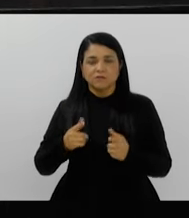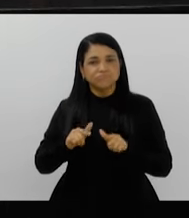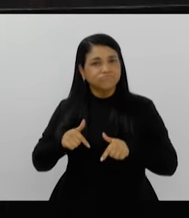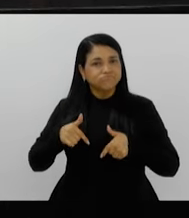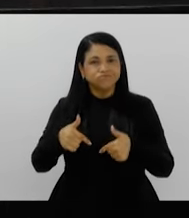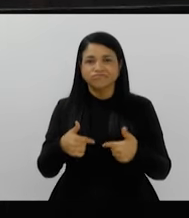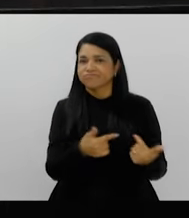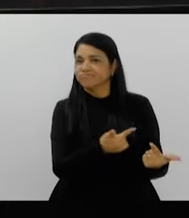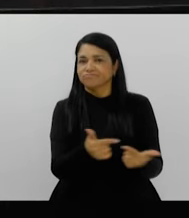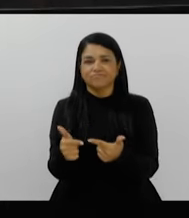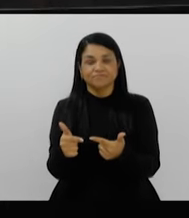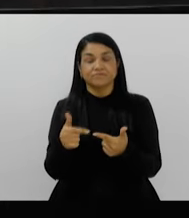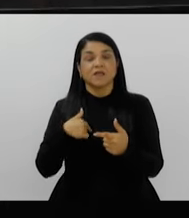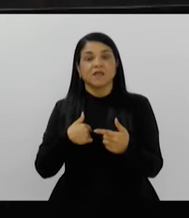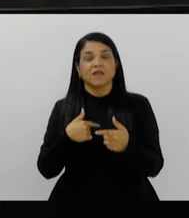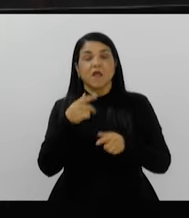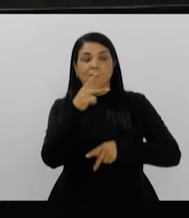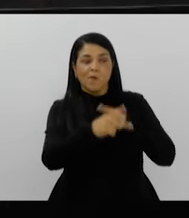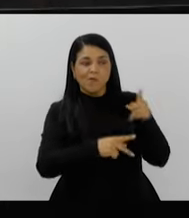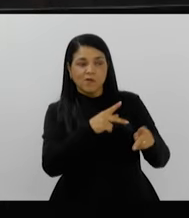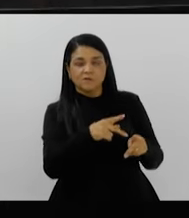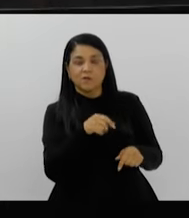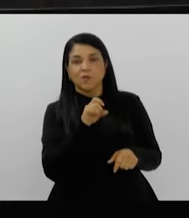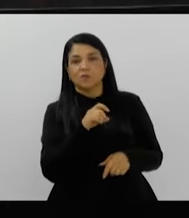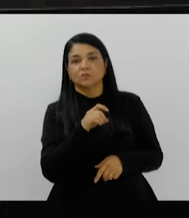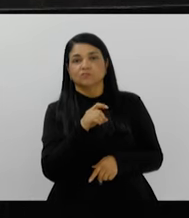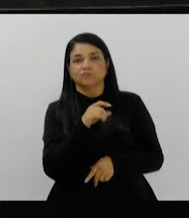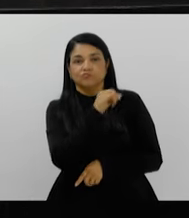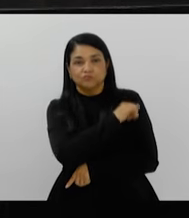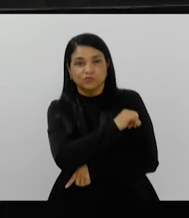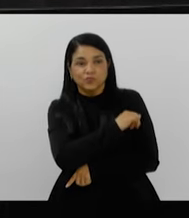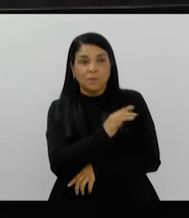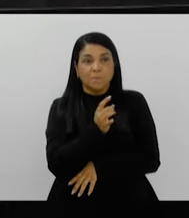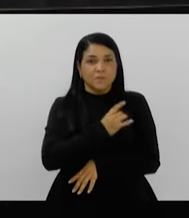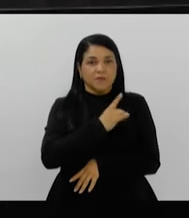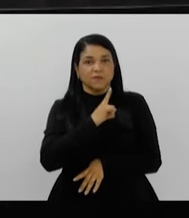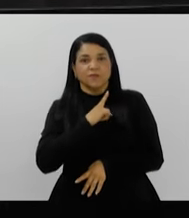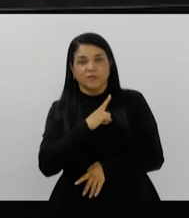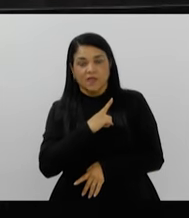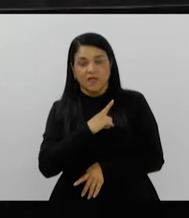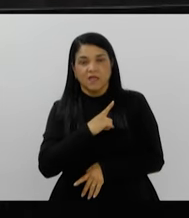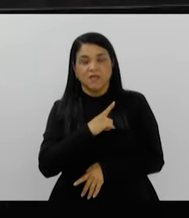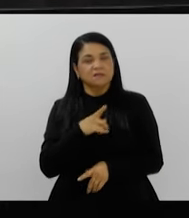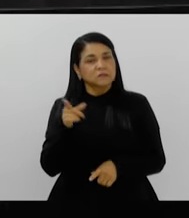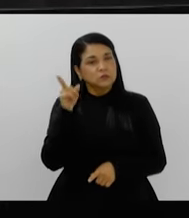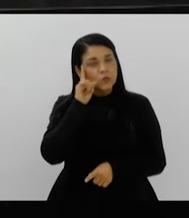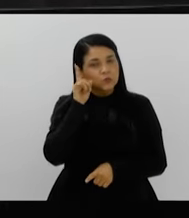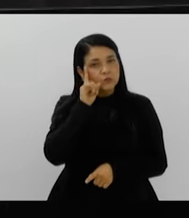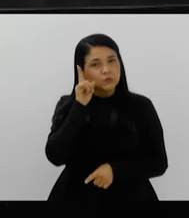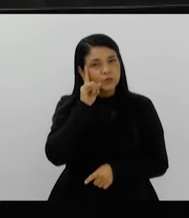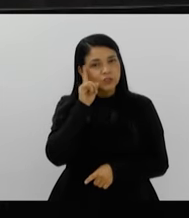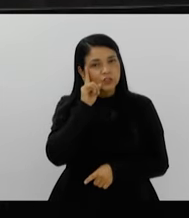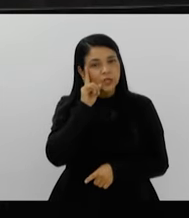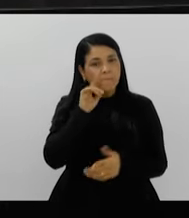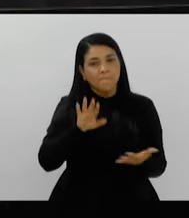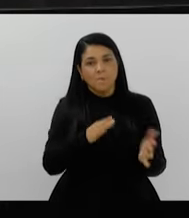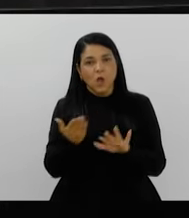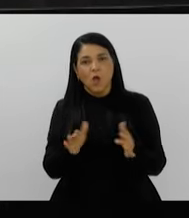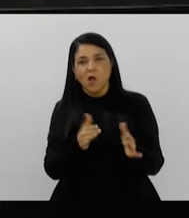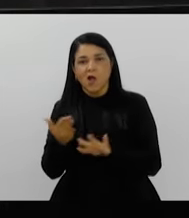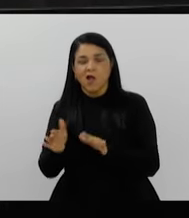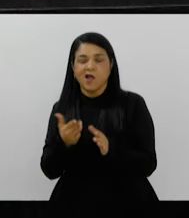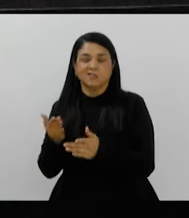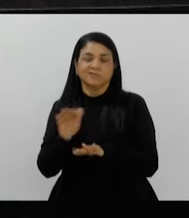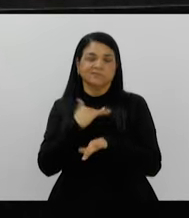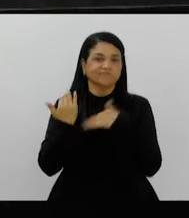a população fluminense ao medo e que produz cotidianamente o morticínio do qual